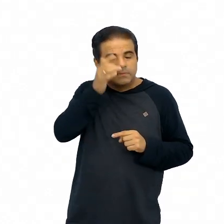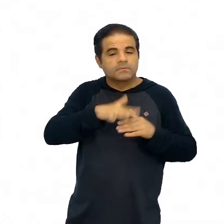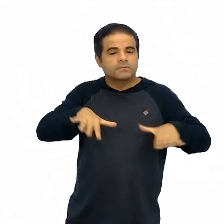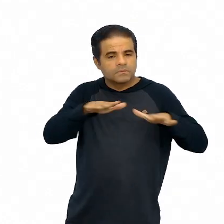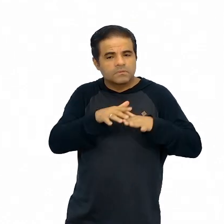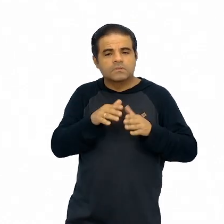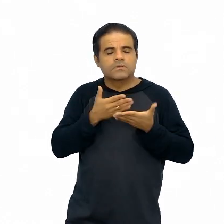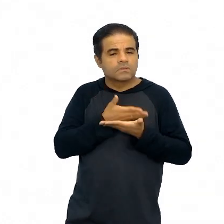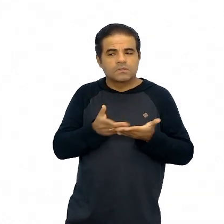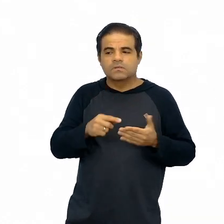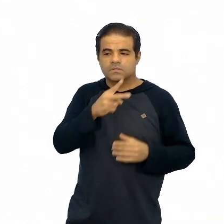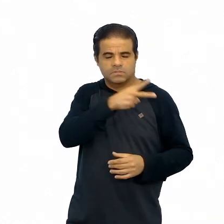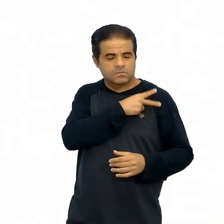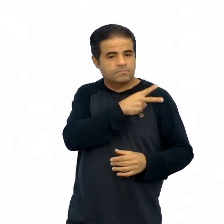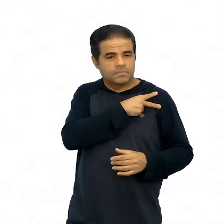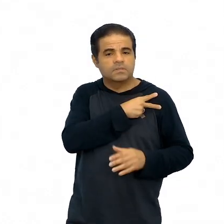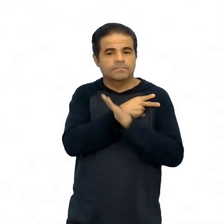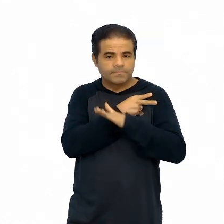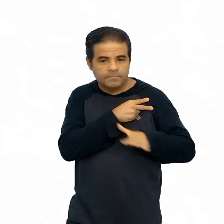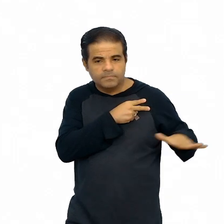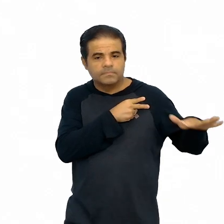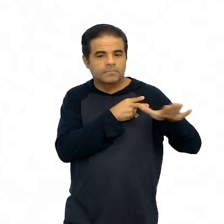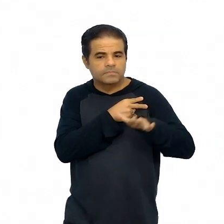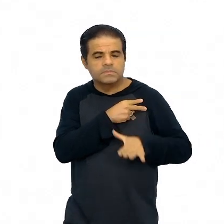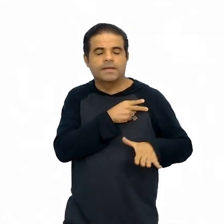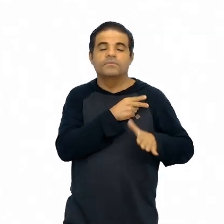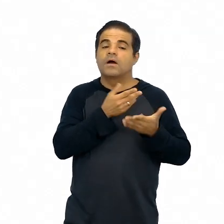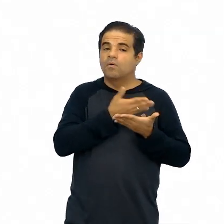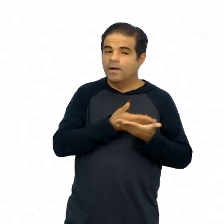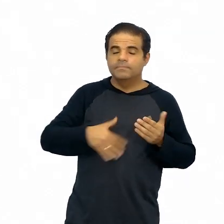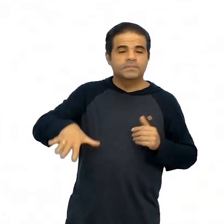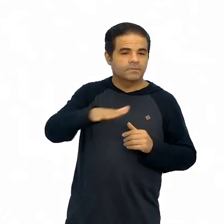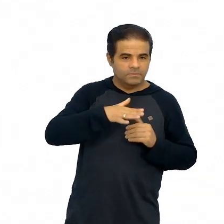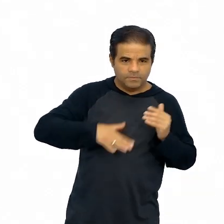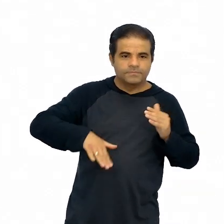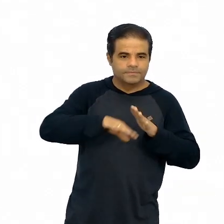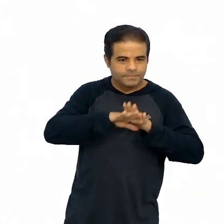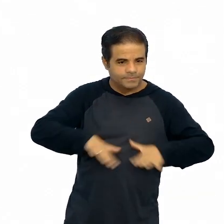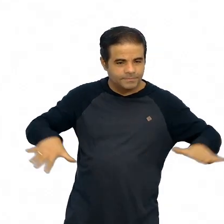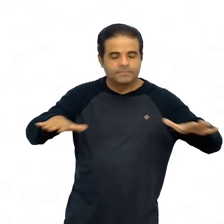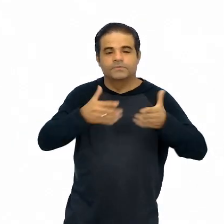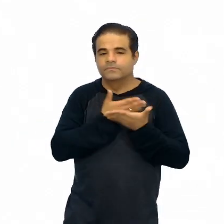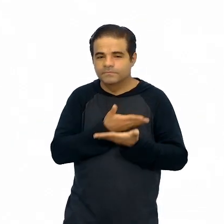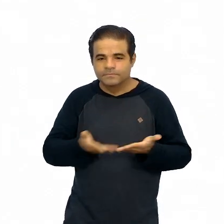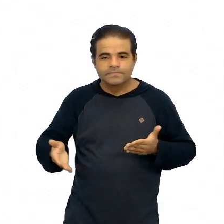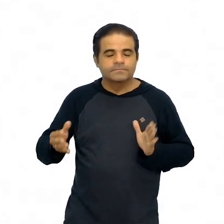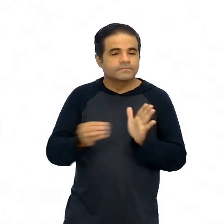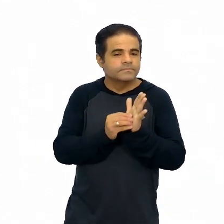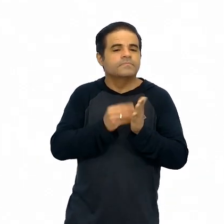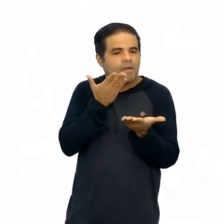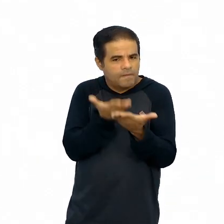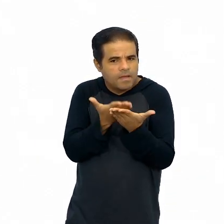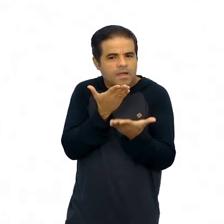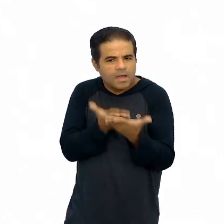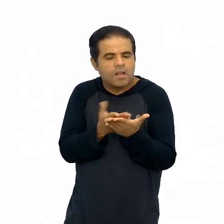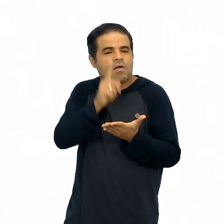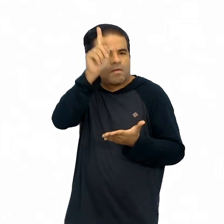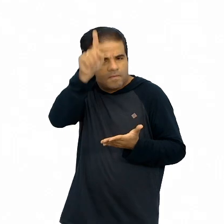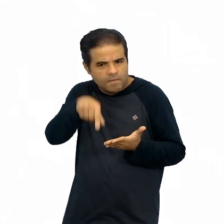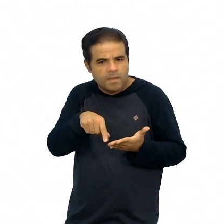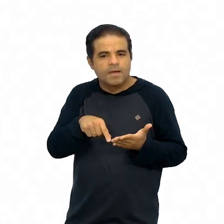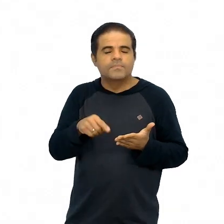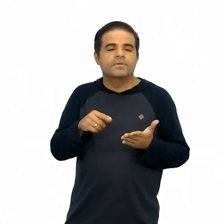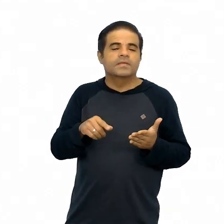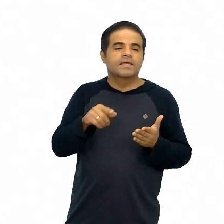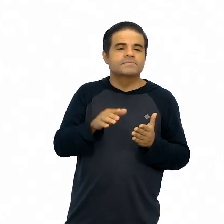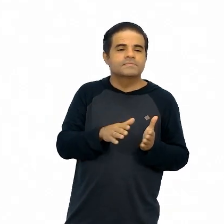espacial ficou lá na segunda série. Então, a gente precisa estudar bem essas aulas,